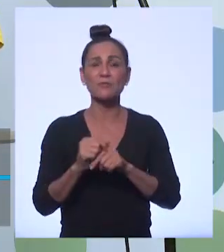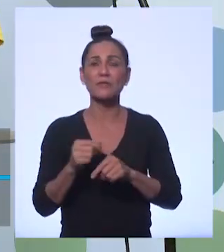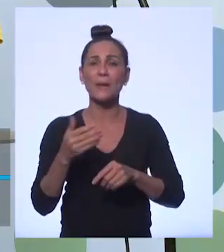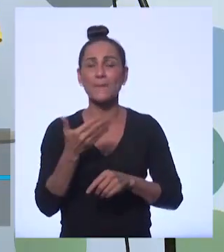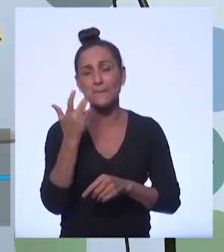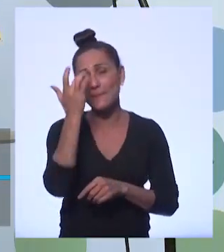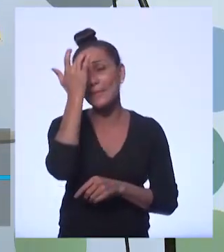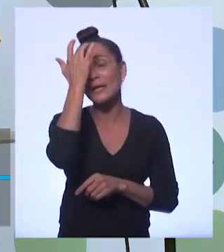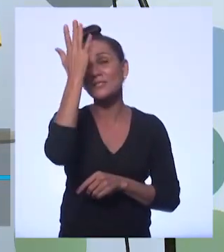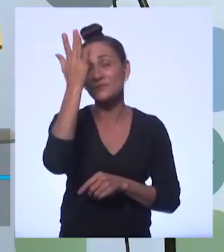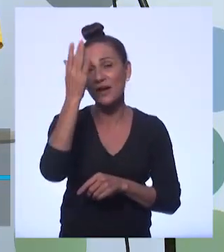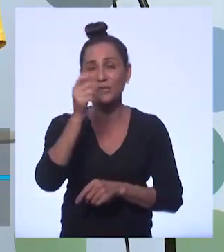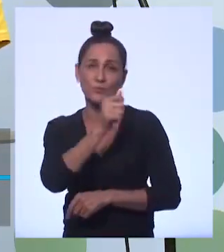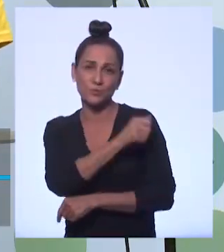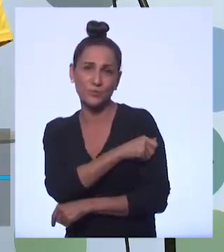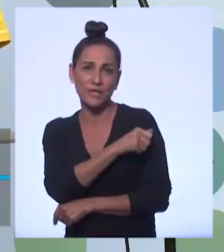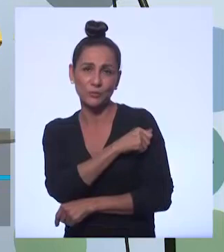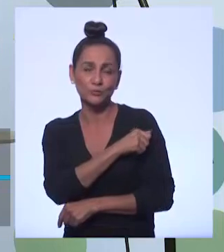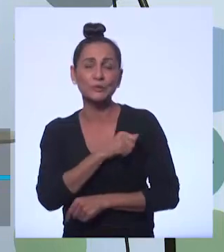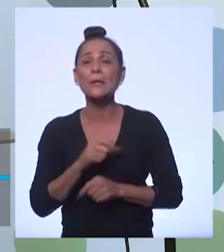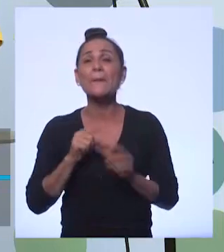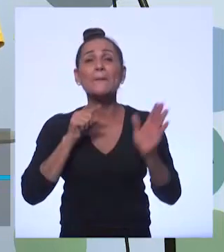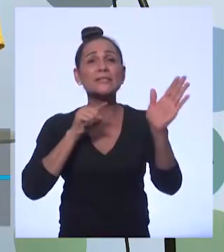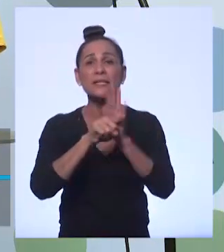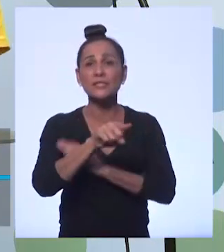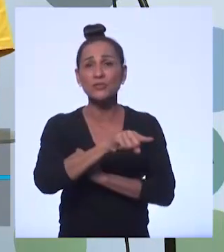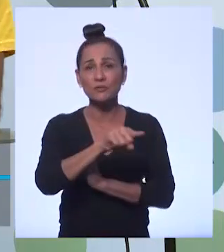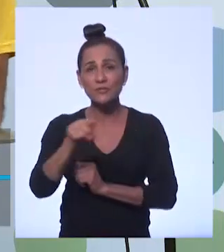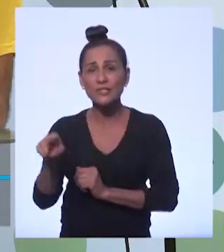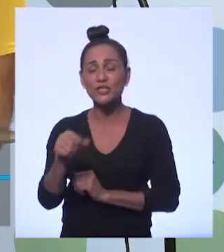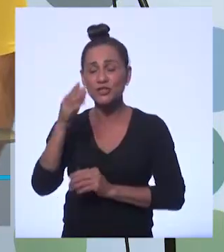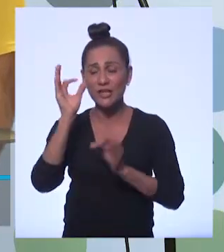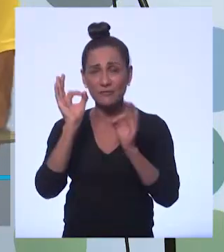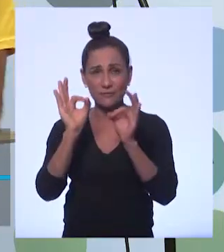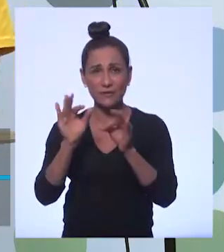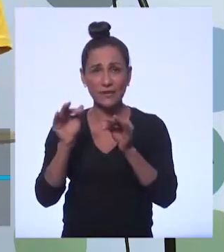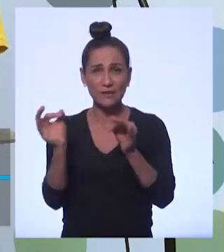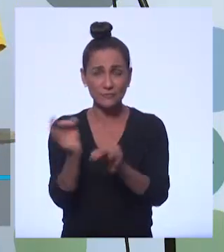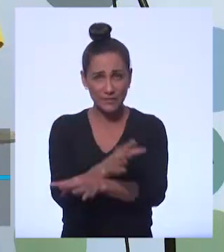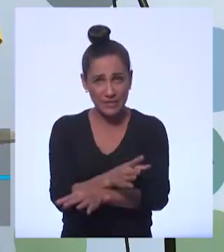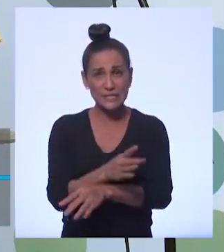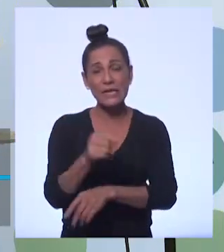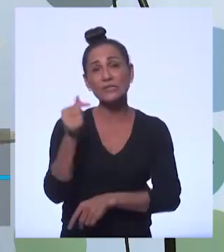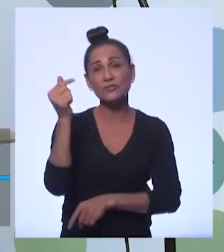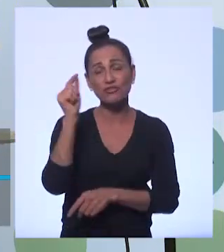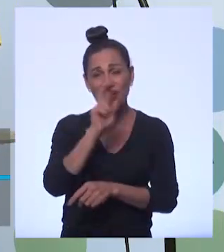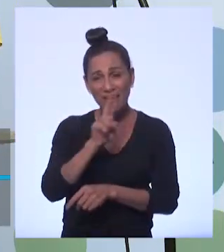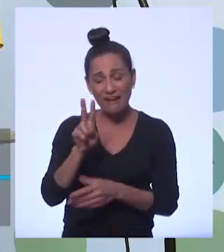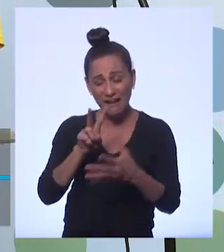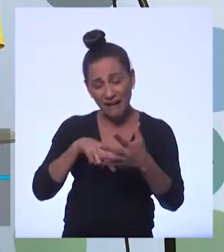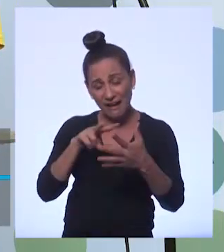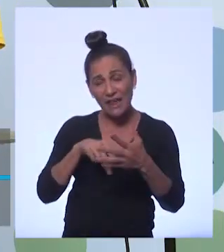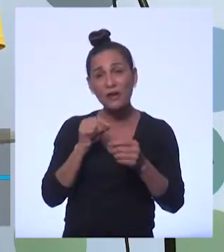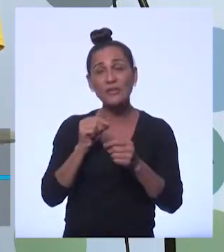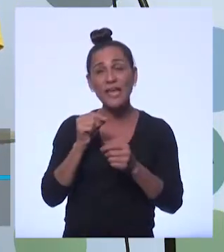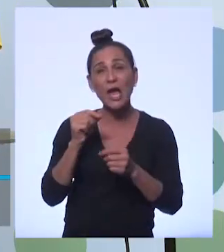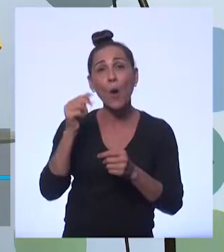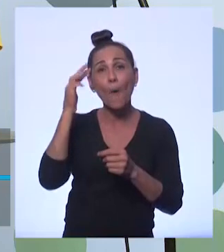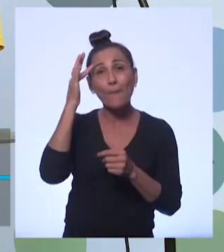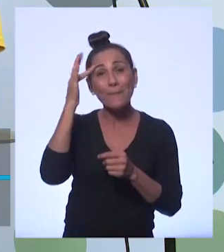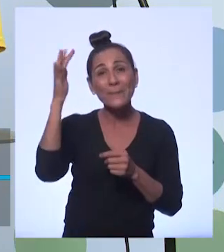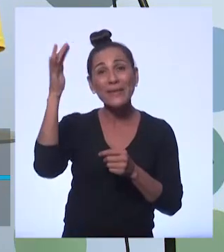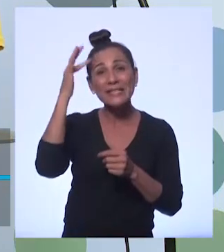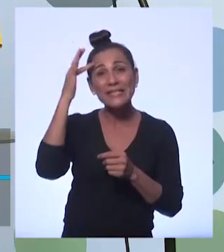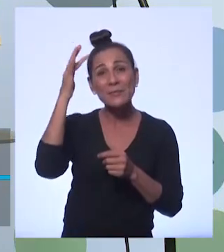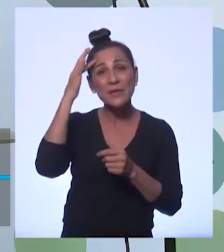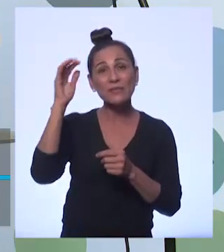estudantes. Bom, mas a questão que vocês acabaram de ler é a respeito do pensamento de Aristóteles a respeito da